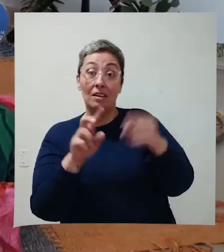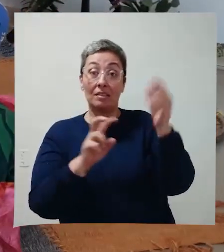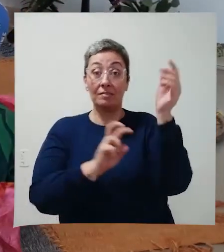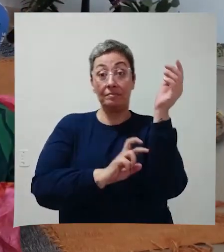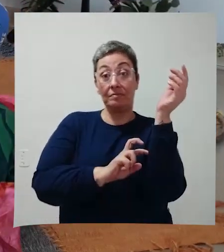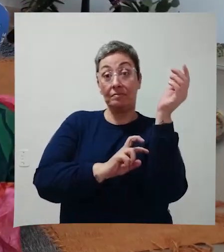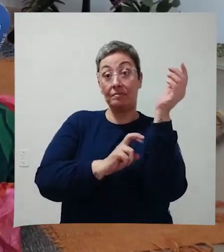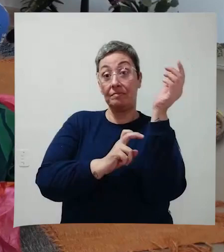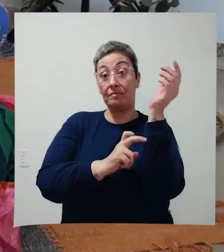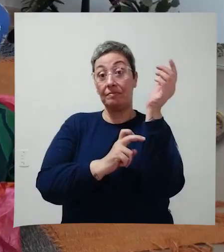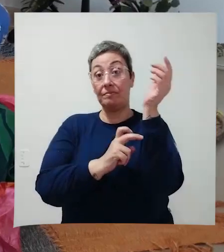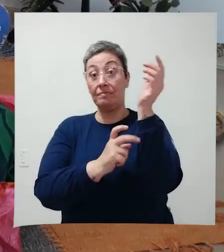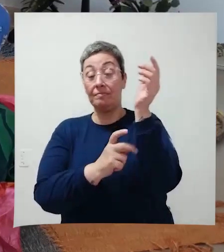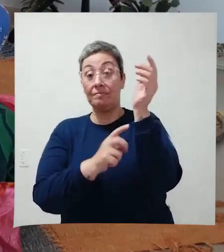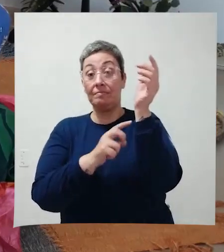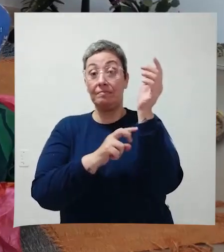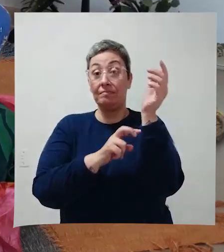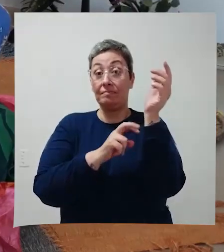Olha o